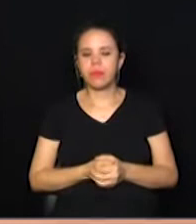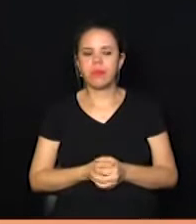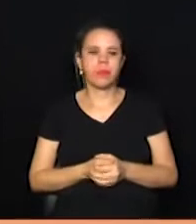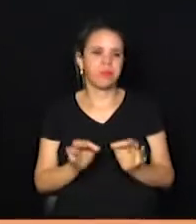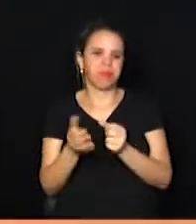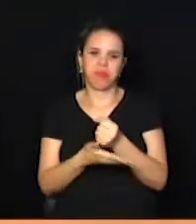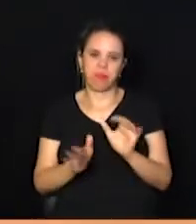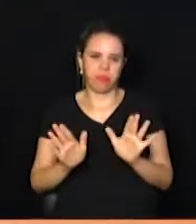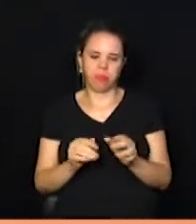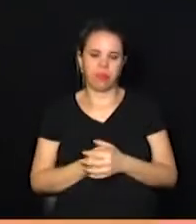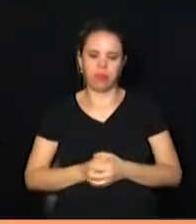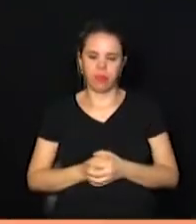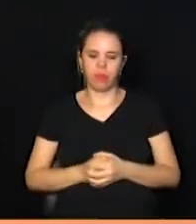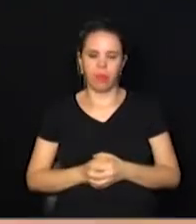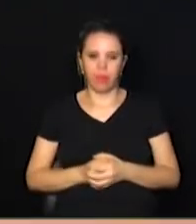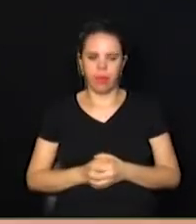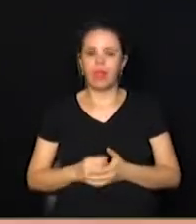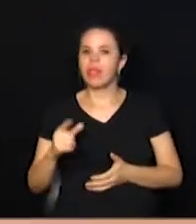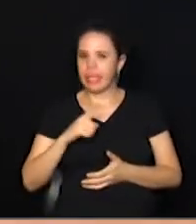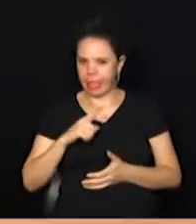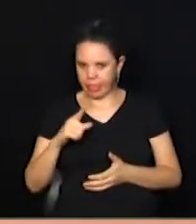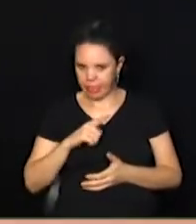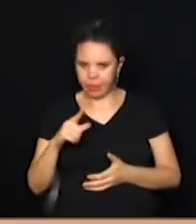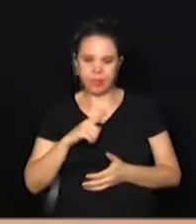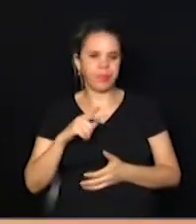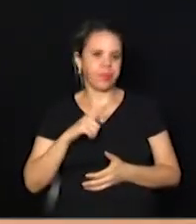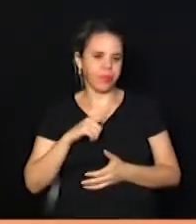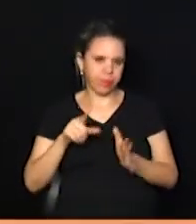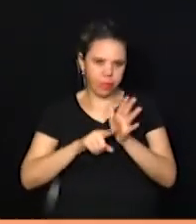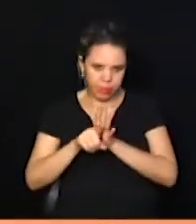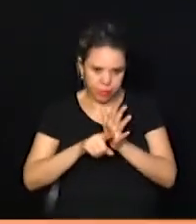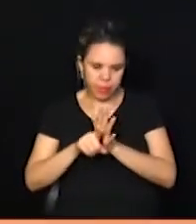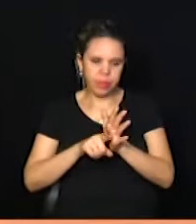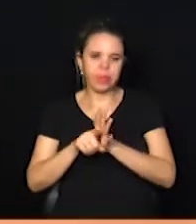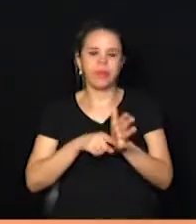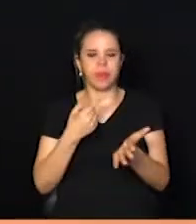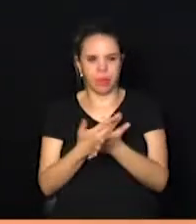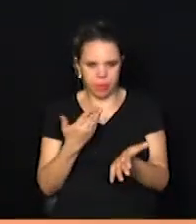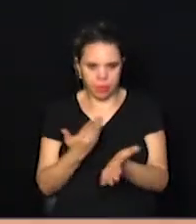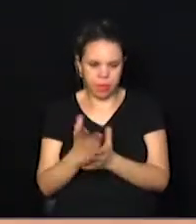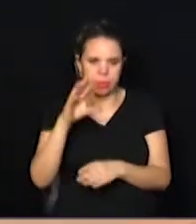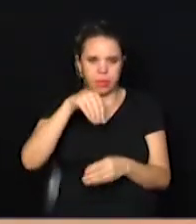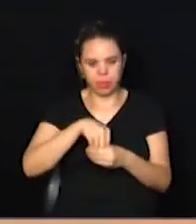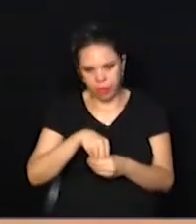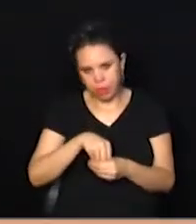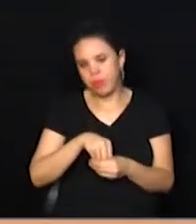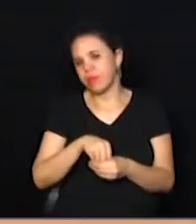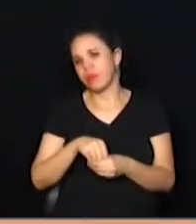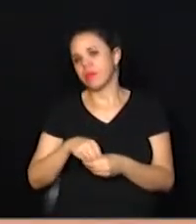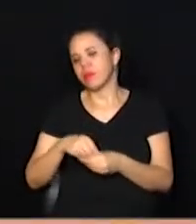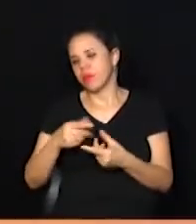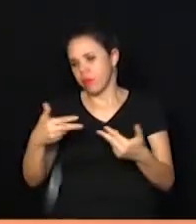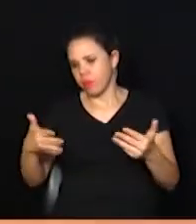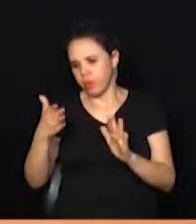superficiais, Orfei. Houve todo um desdobramento dentro do crivo do contraditório e da ampla